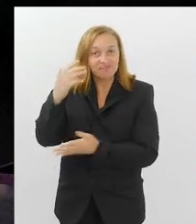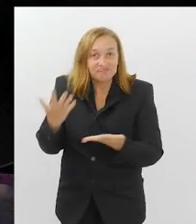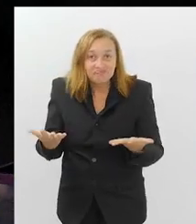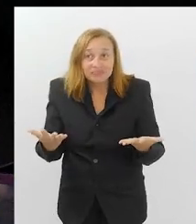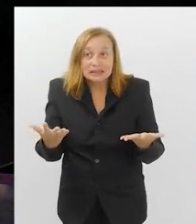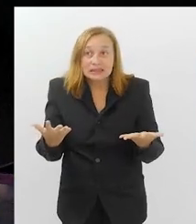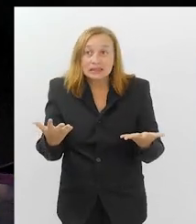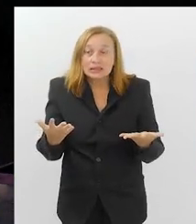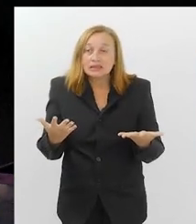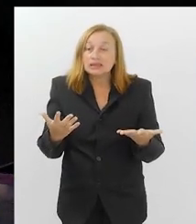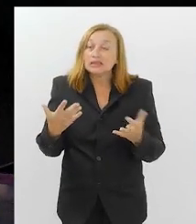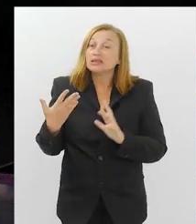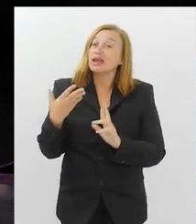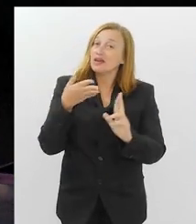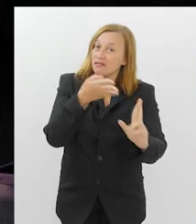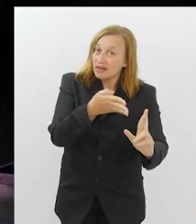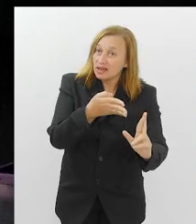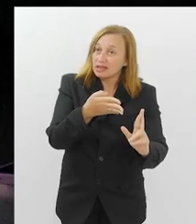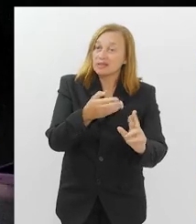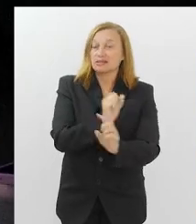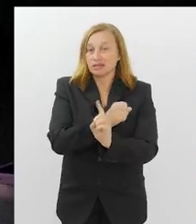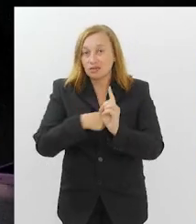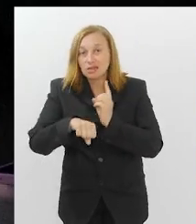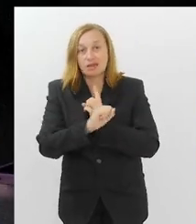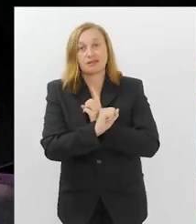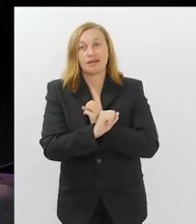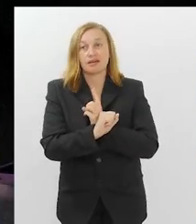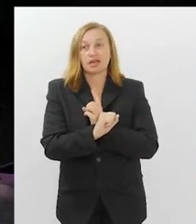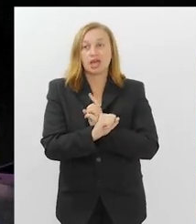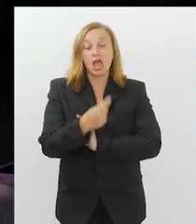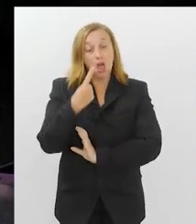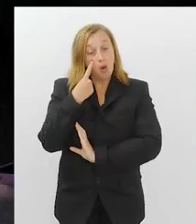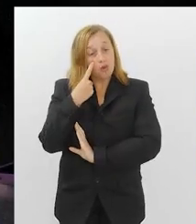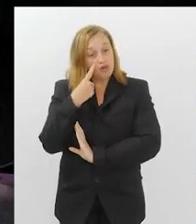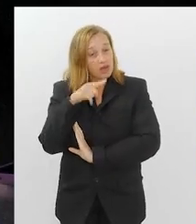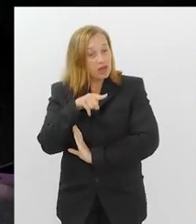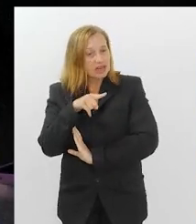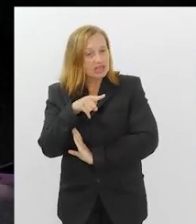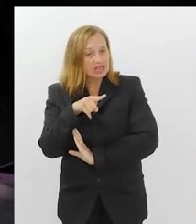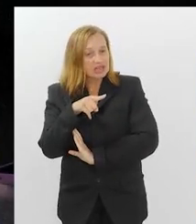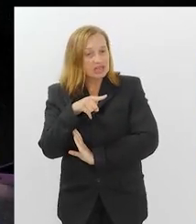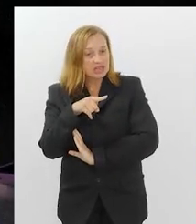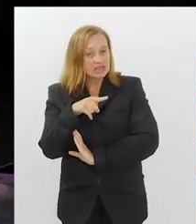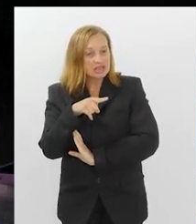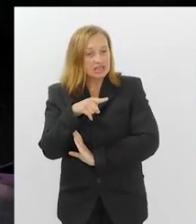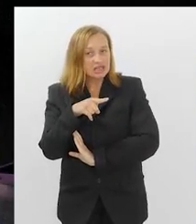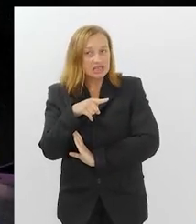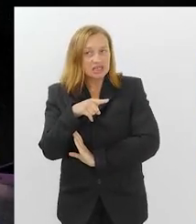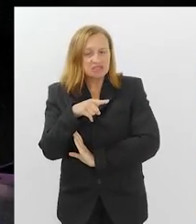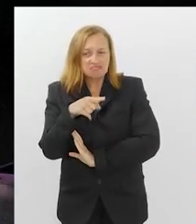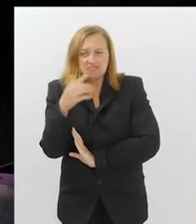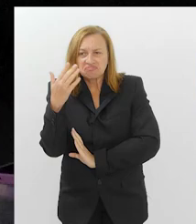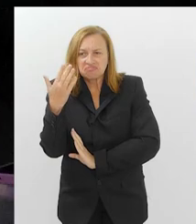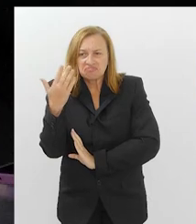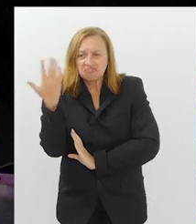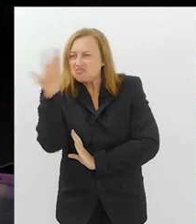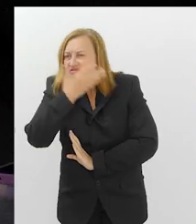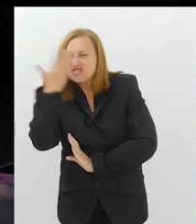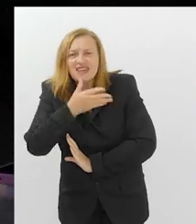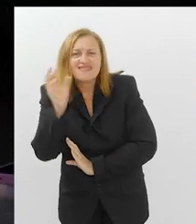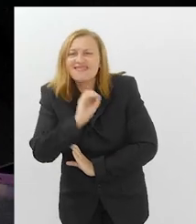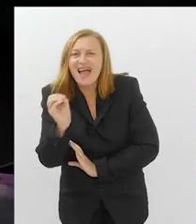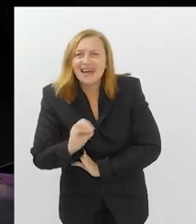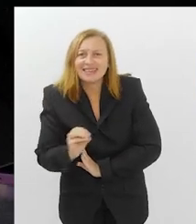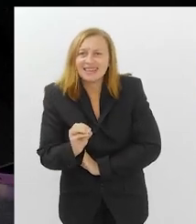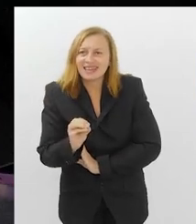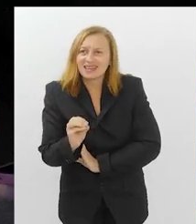que têm relevância na sociedade. Eu vi ali a invisibilidade. Como assim? Não tem nada, nenhum